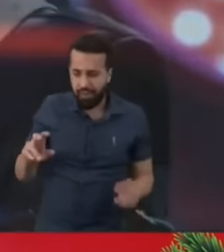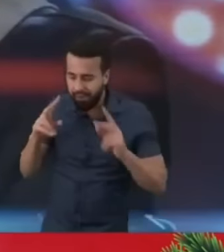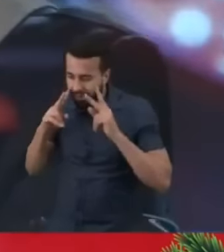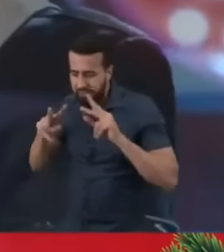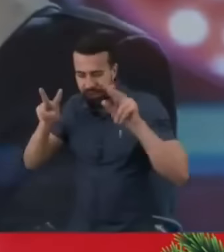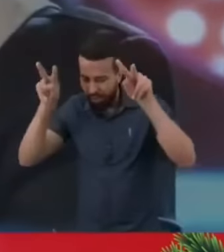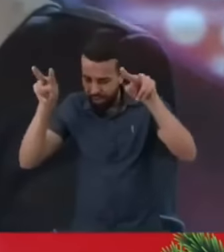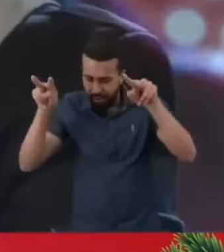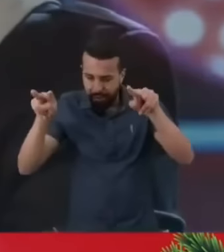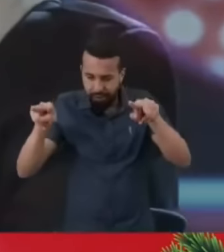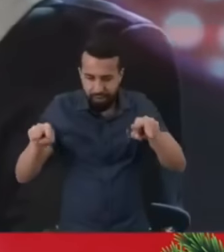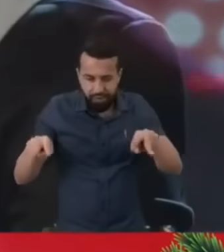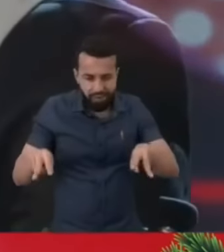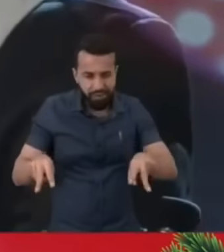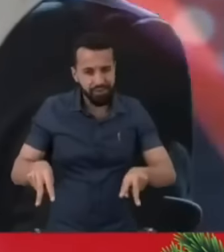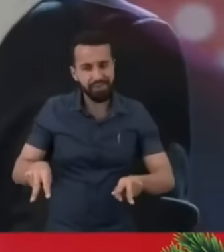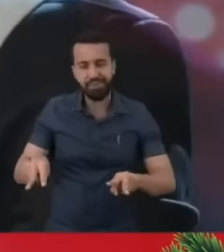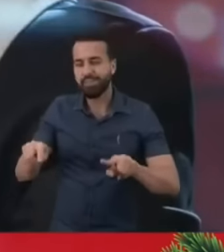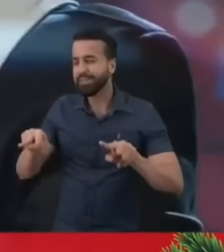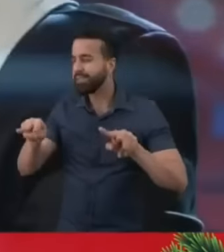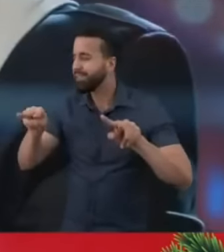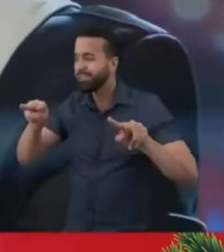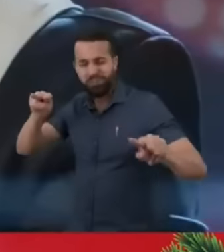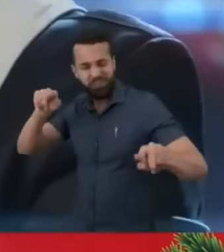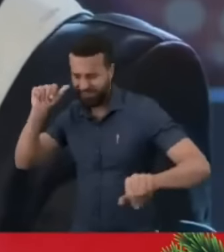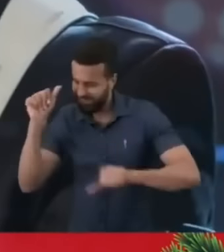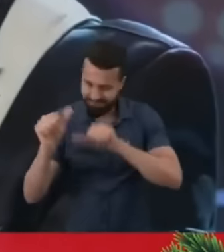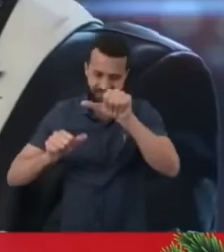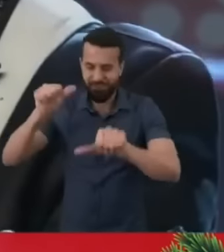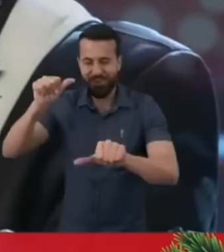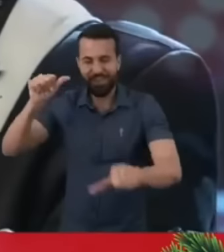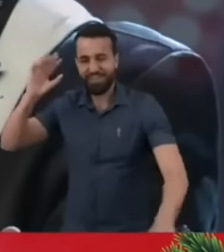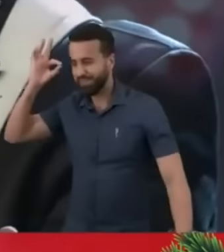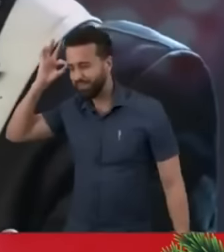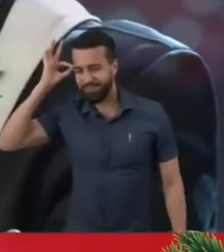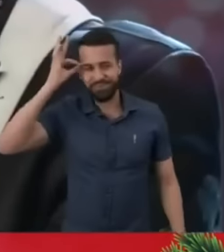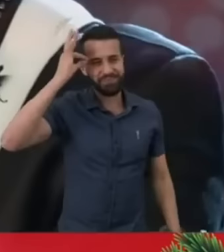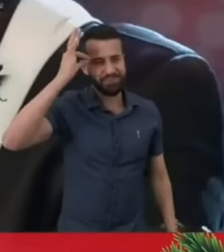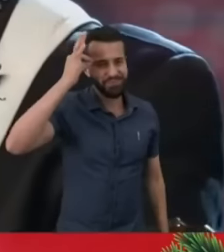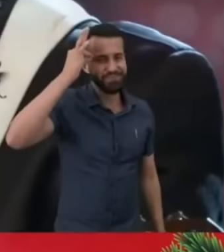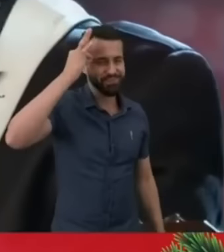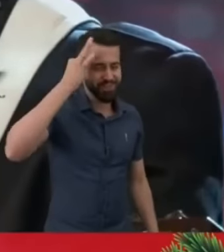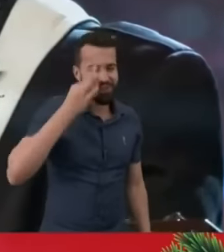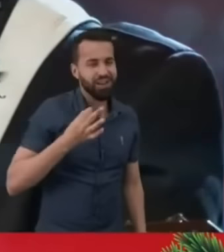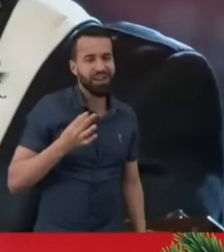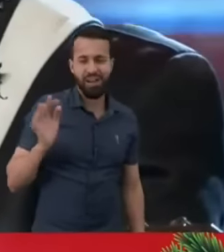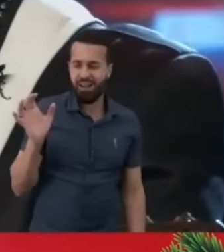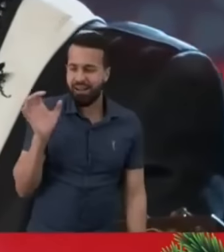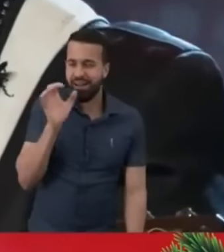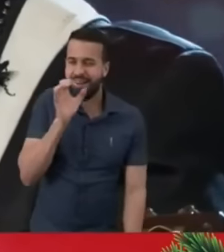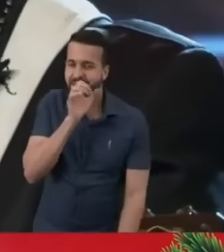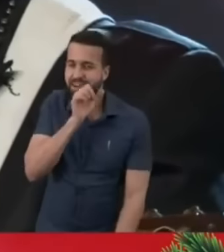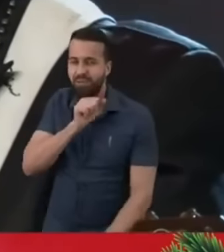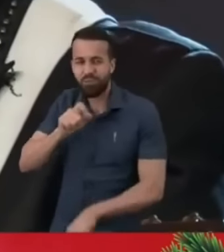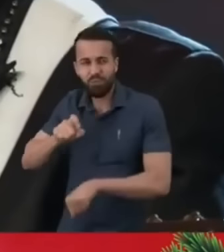vejo, que mude o destino por um minuto,